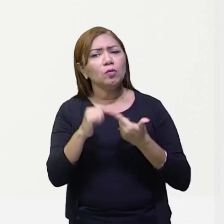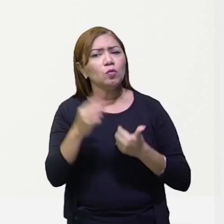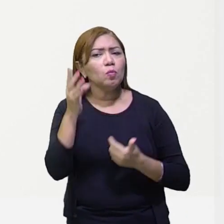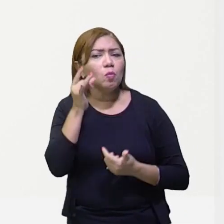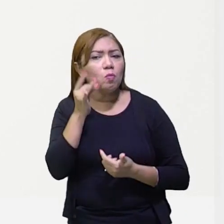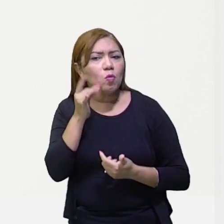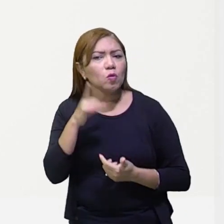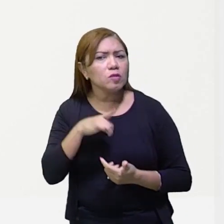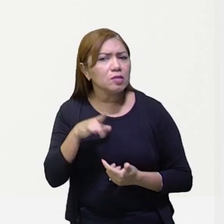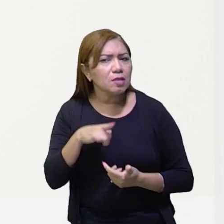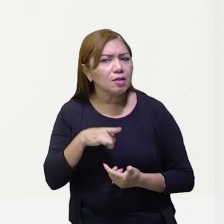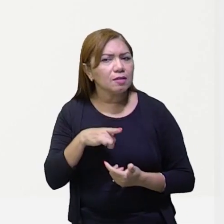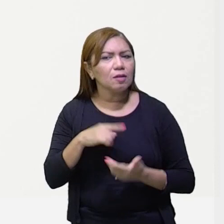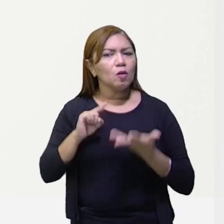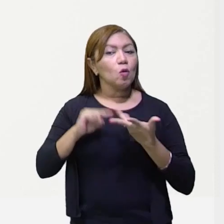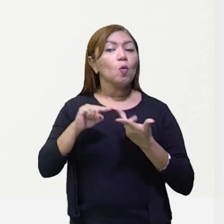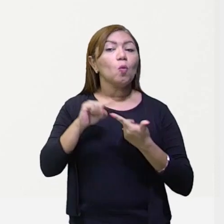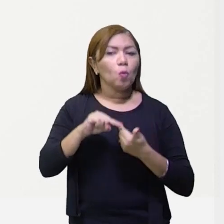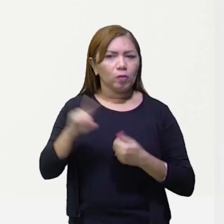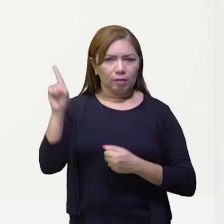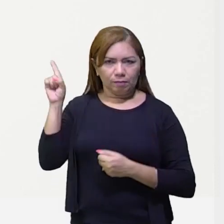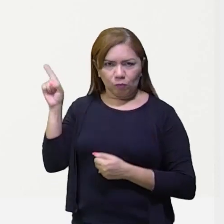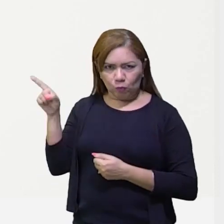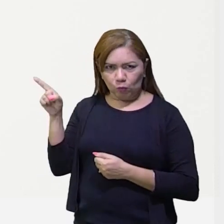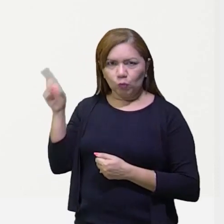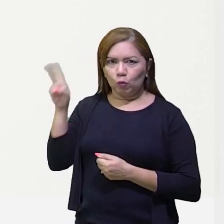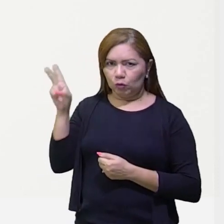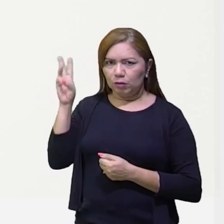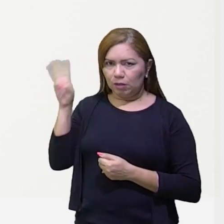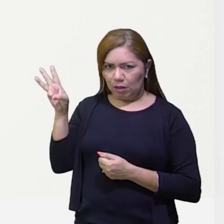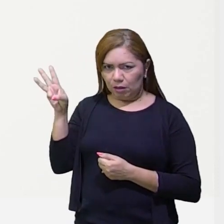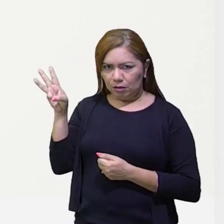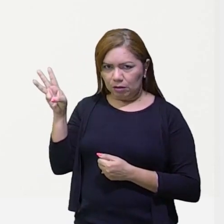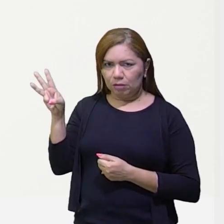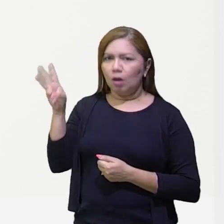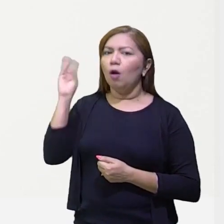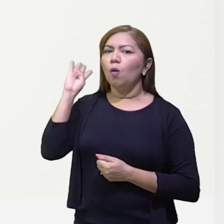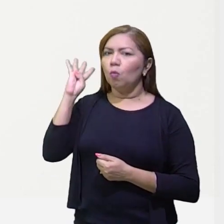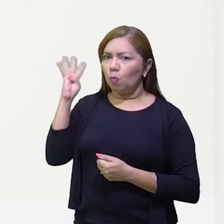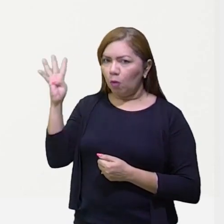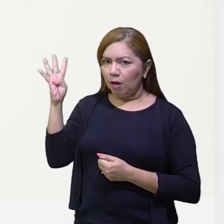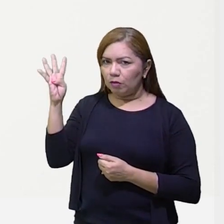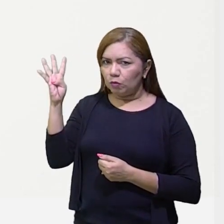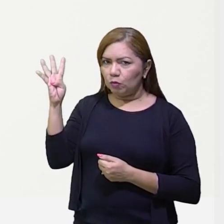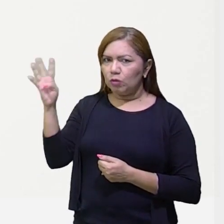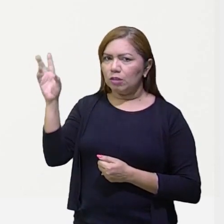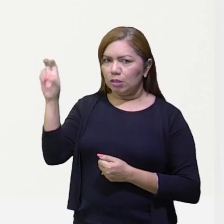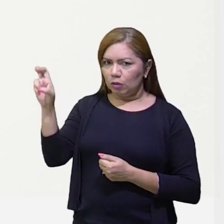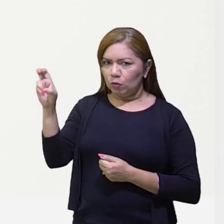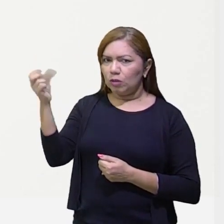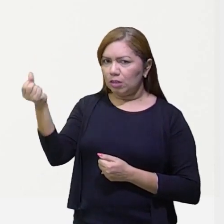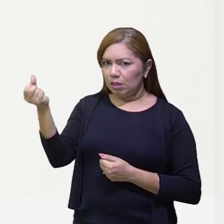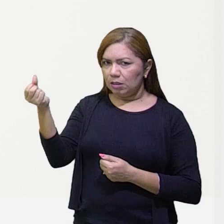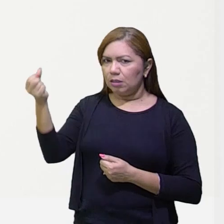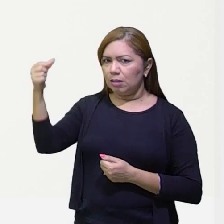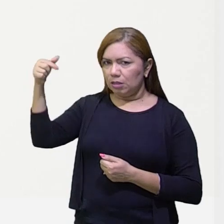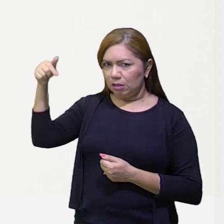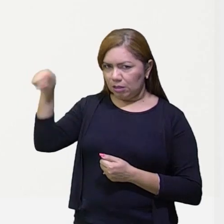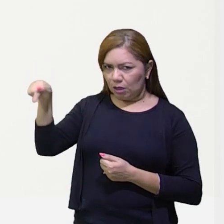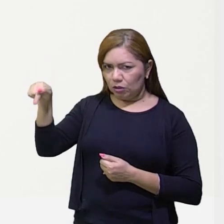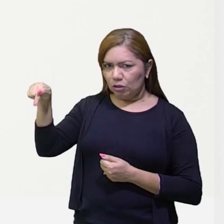Então vamos lá fazer a nossa contagem. Então temos 1, 2, 3, 4, 5,